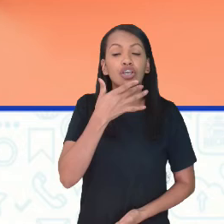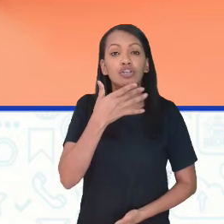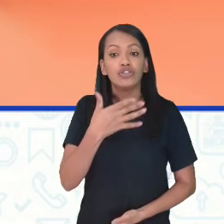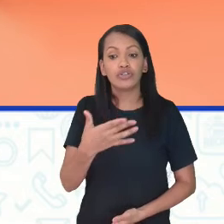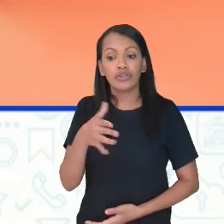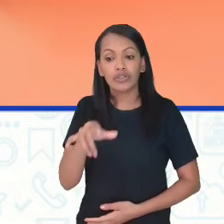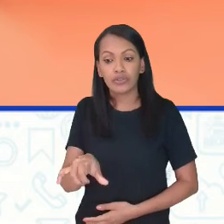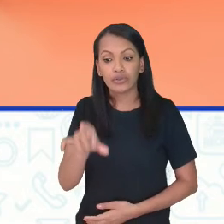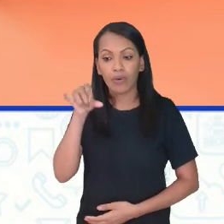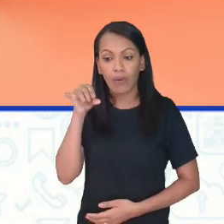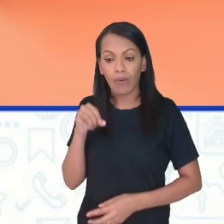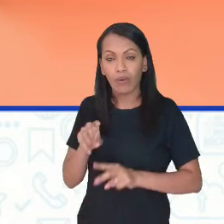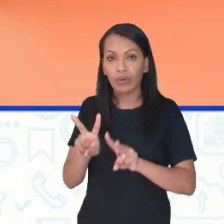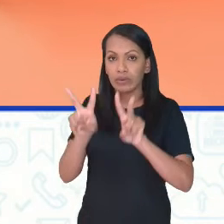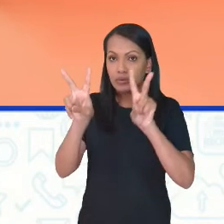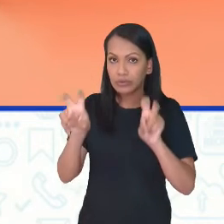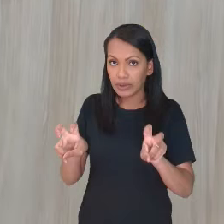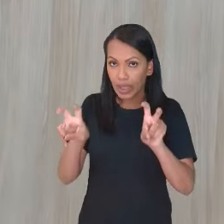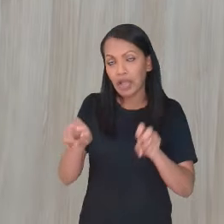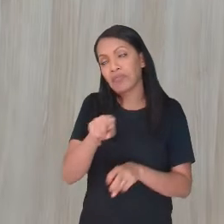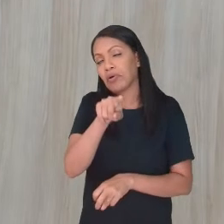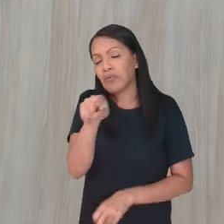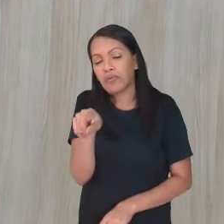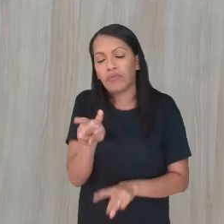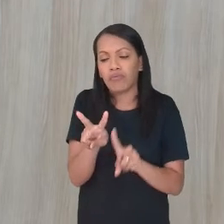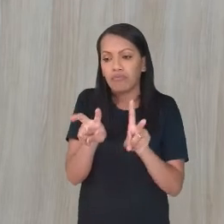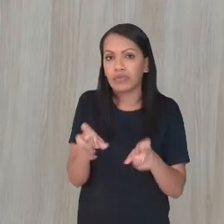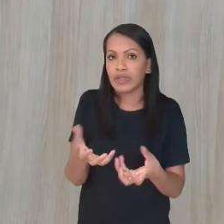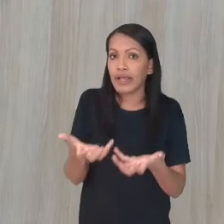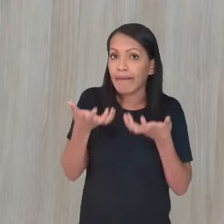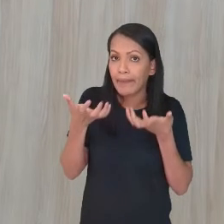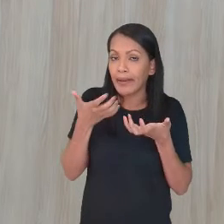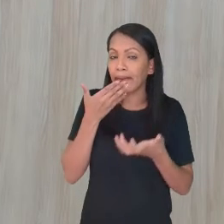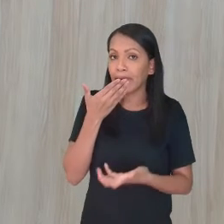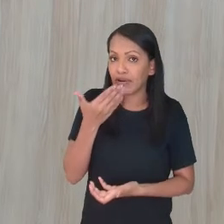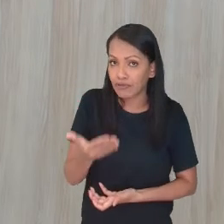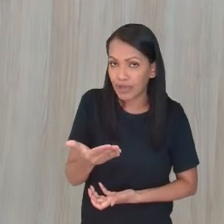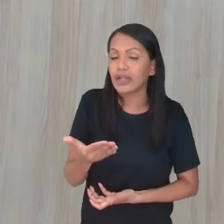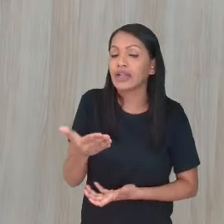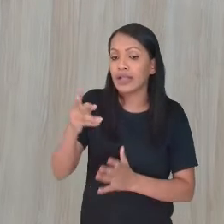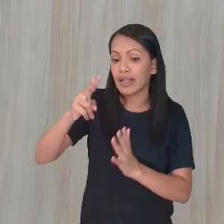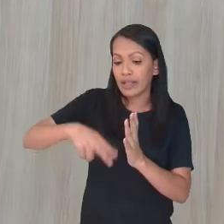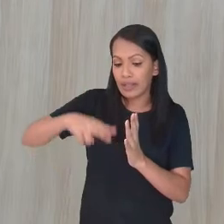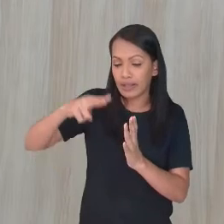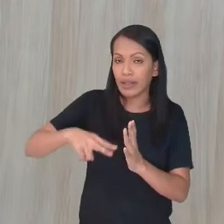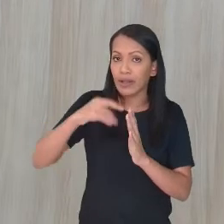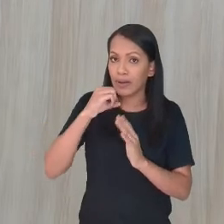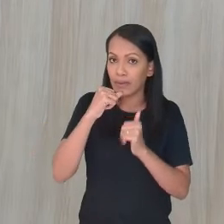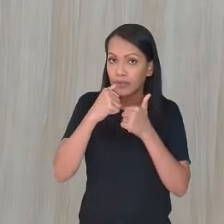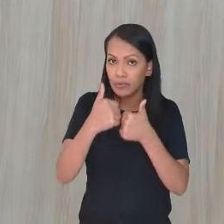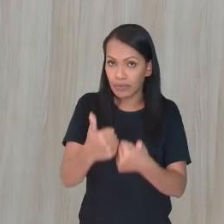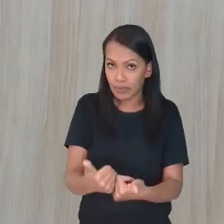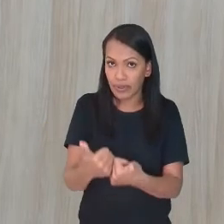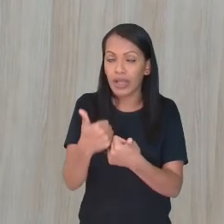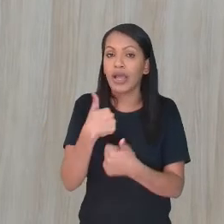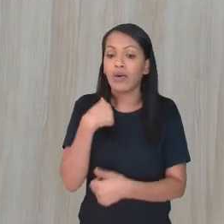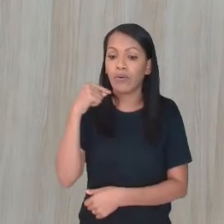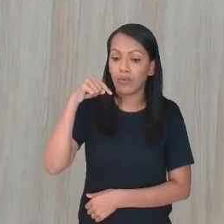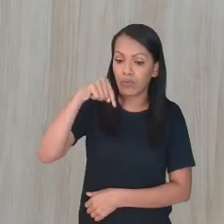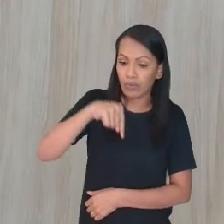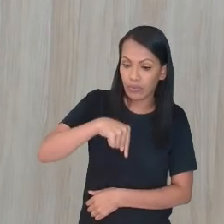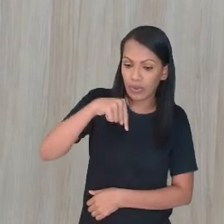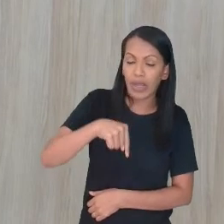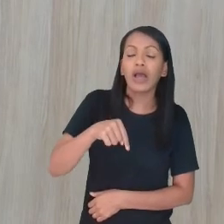quer, escolha aí o assunto que você quer e leia. Tudo bem? Então, vamos lá. Eu fico